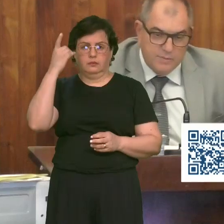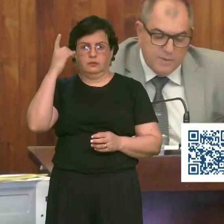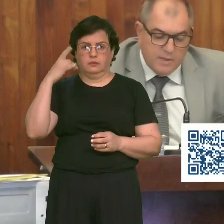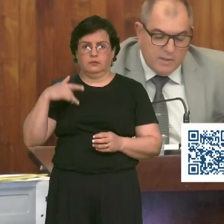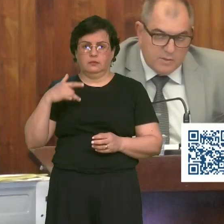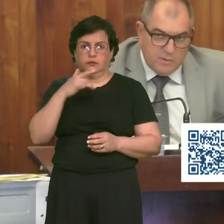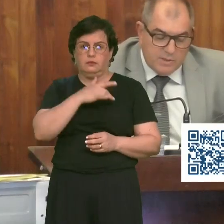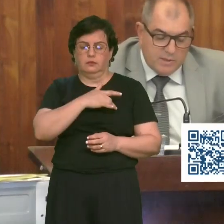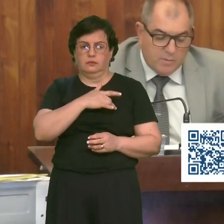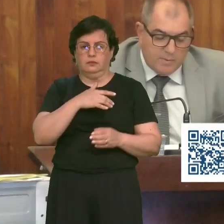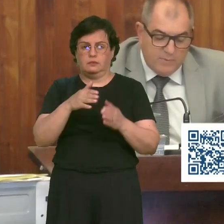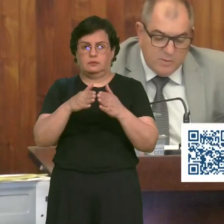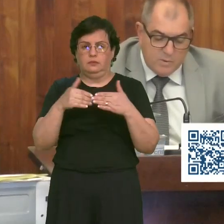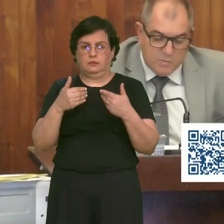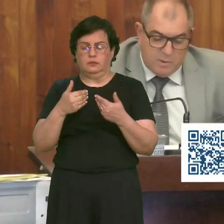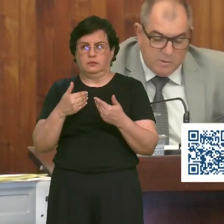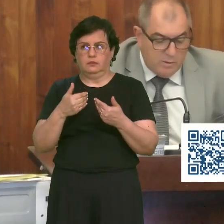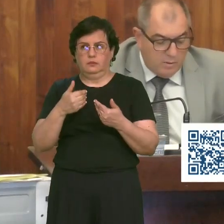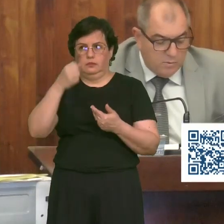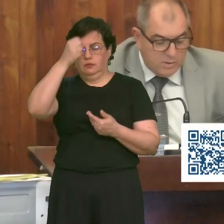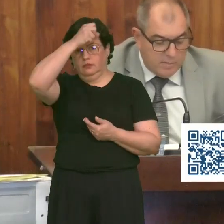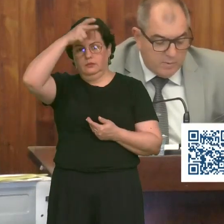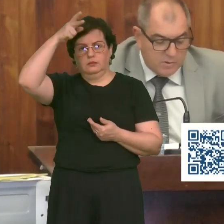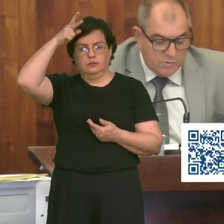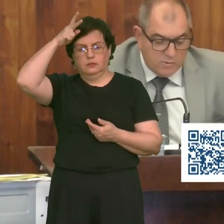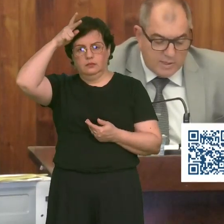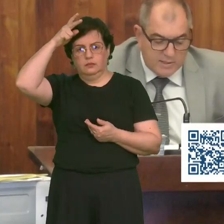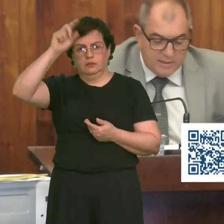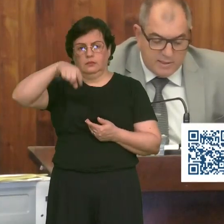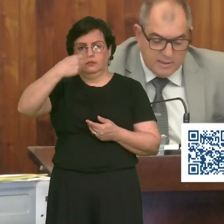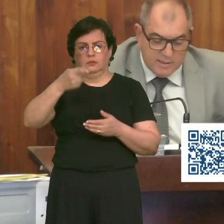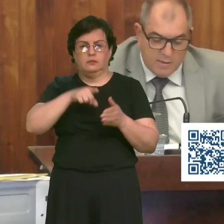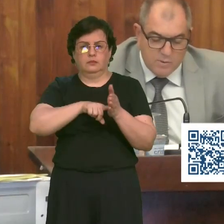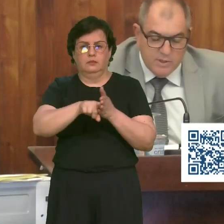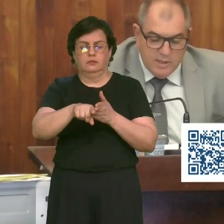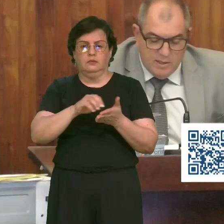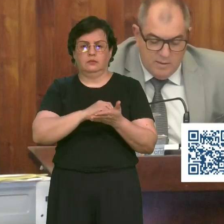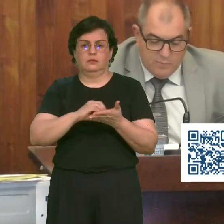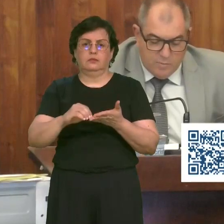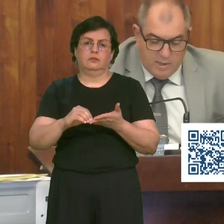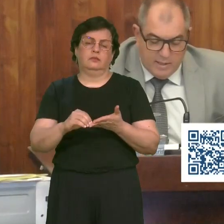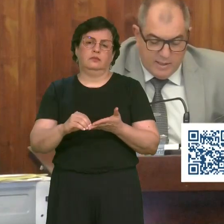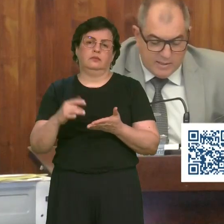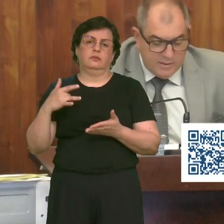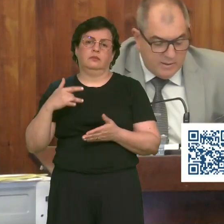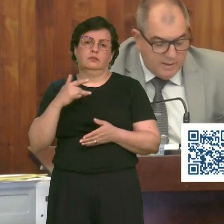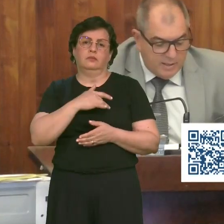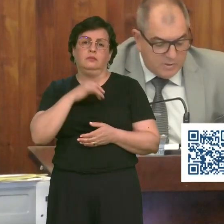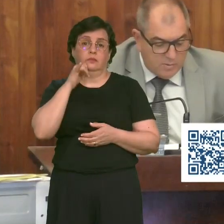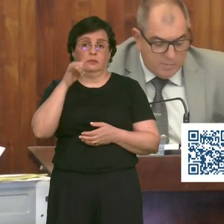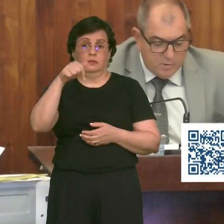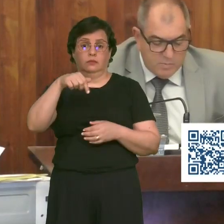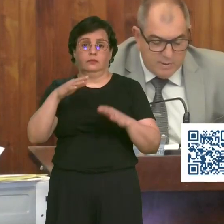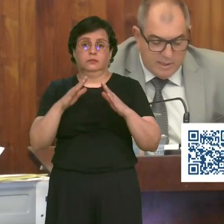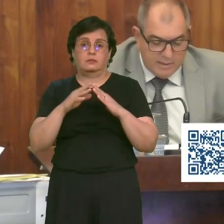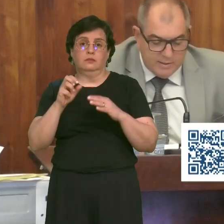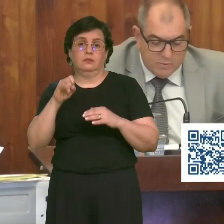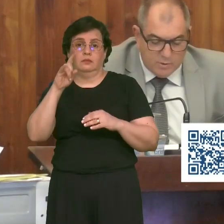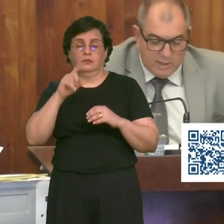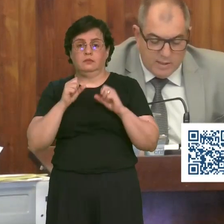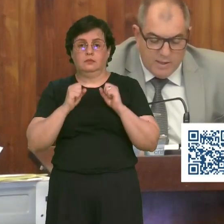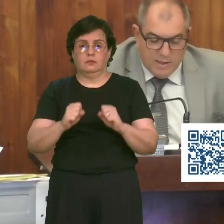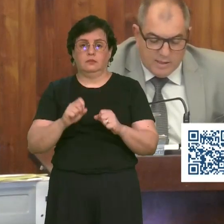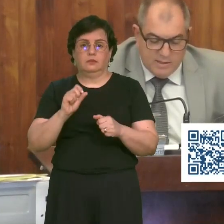da Saúde solicitando ao Prefeito Municipal Daniel Alonso que após consultar a secretaria da saúde informar a essa de idade sobre a possibilidade